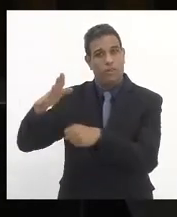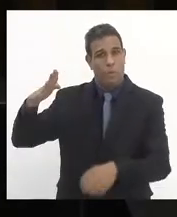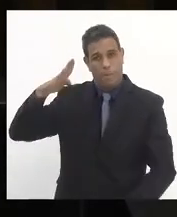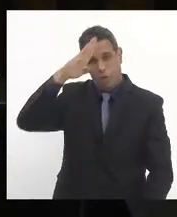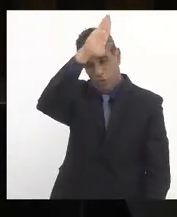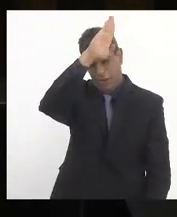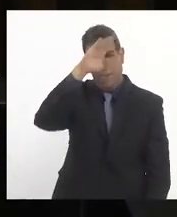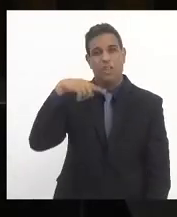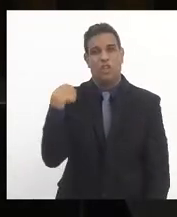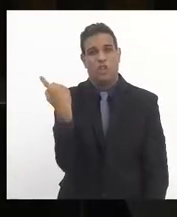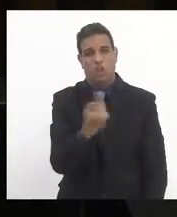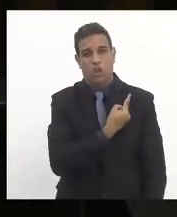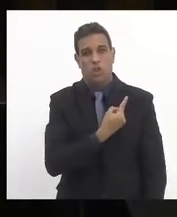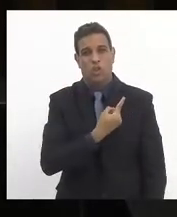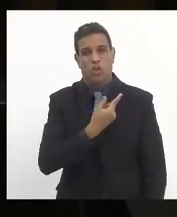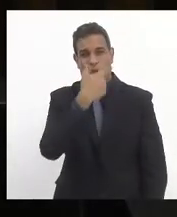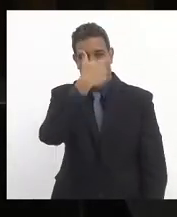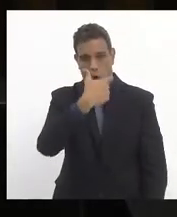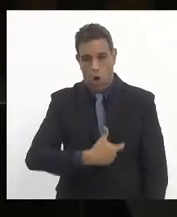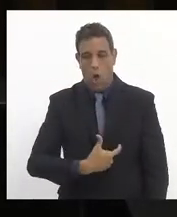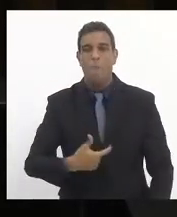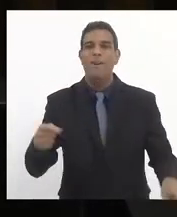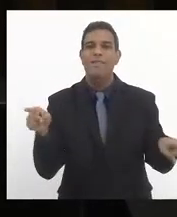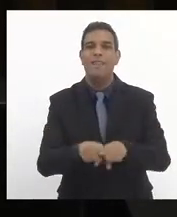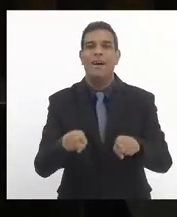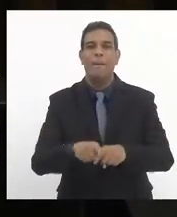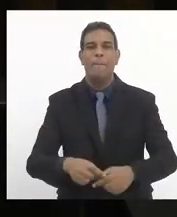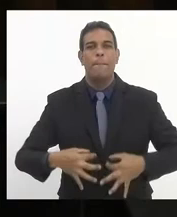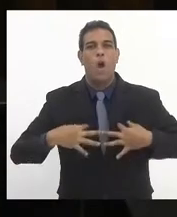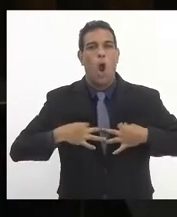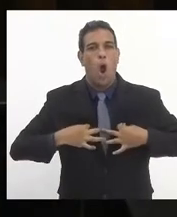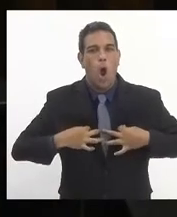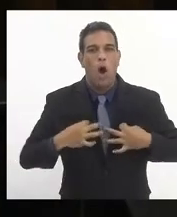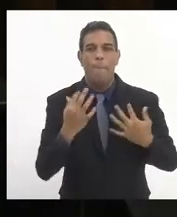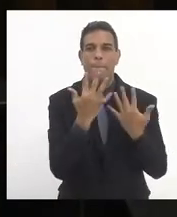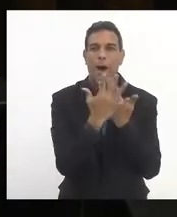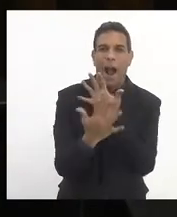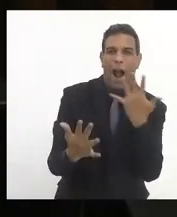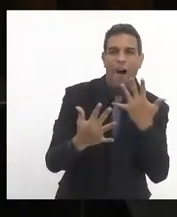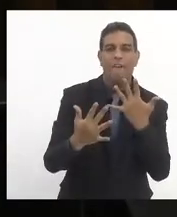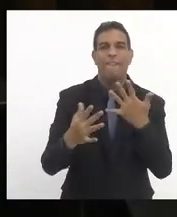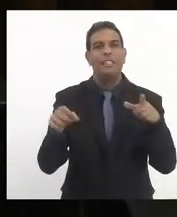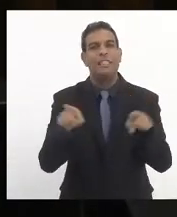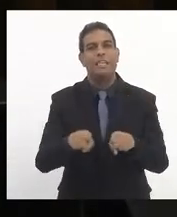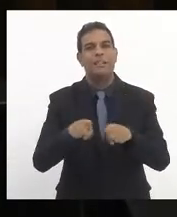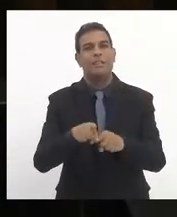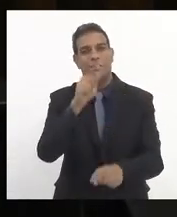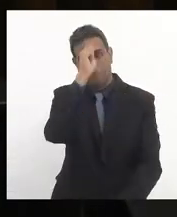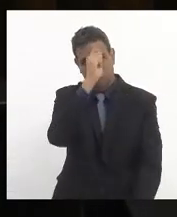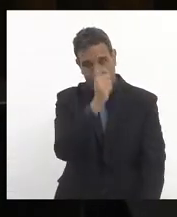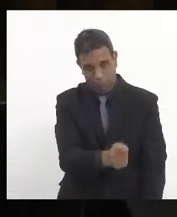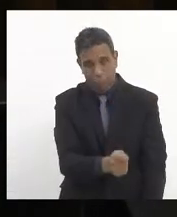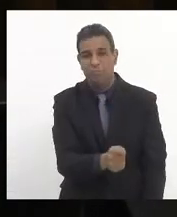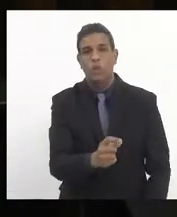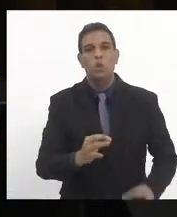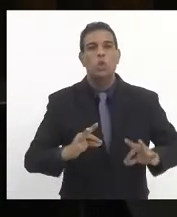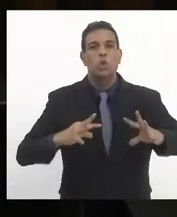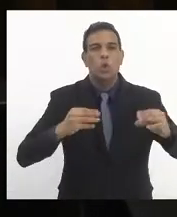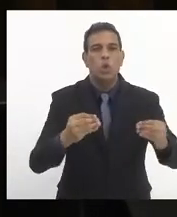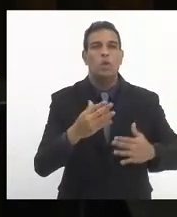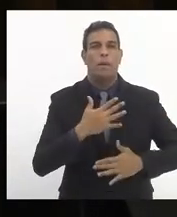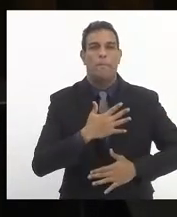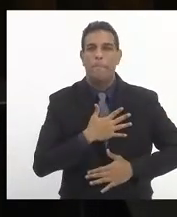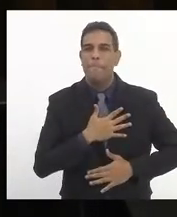pátria. Seja vestindo a minha farda camuflada, seja ostentando o meu boot, meu